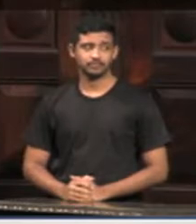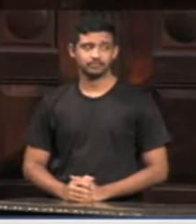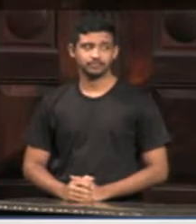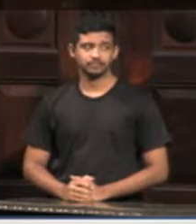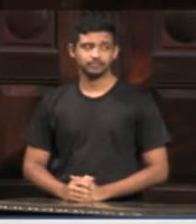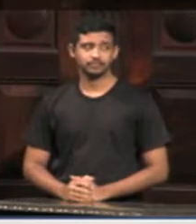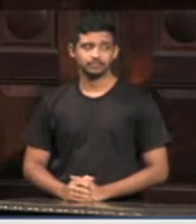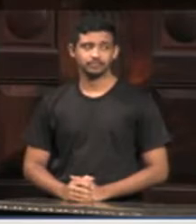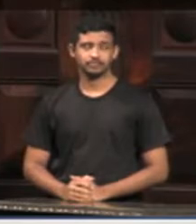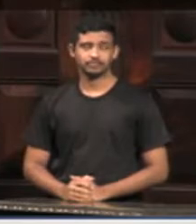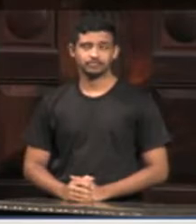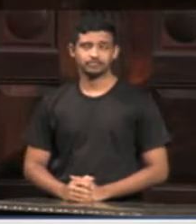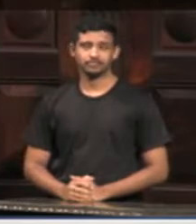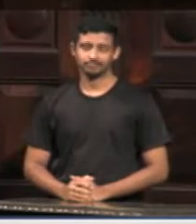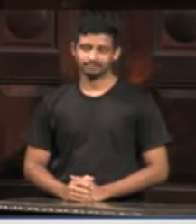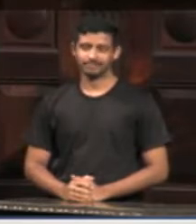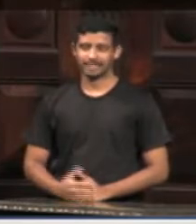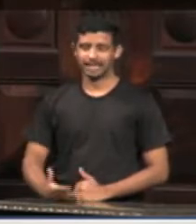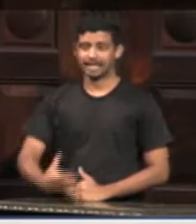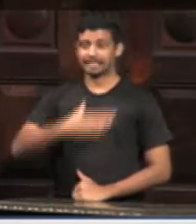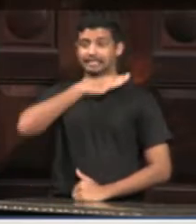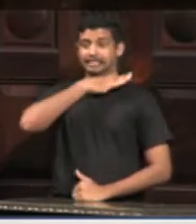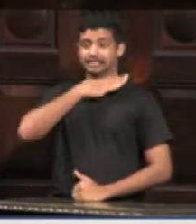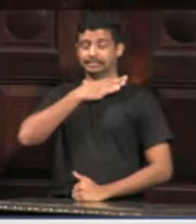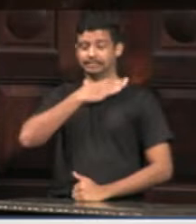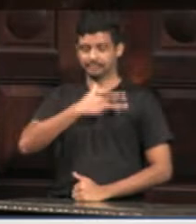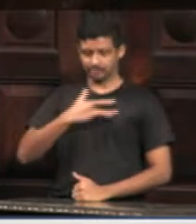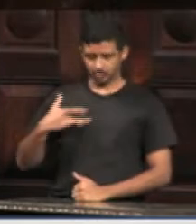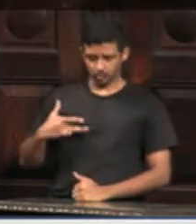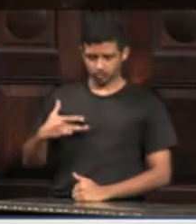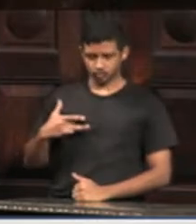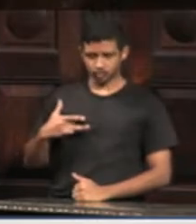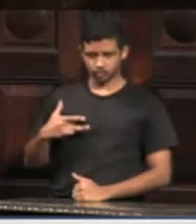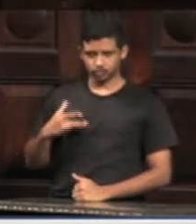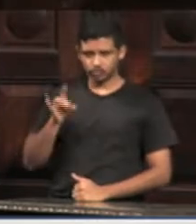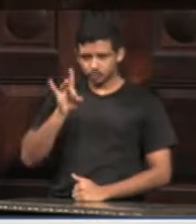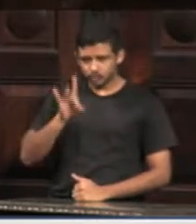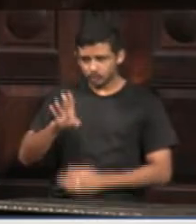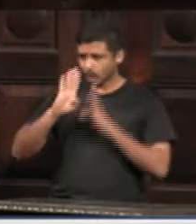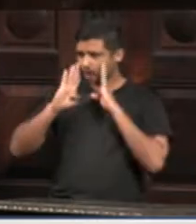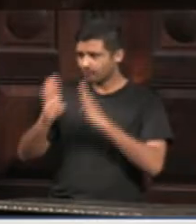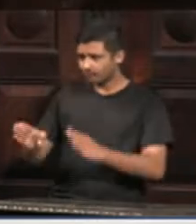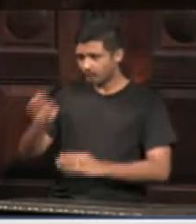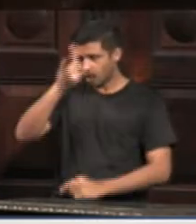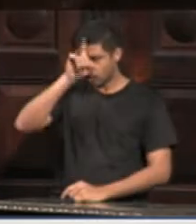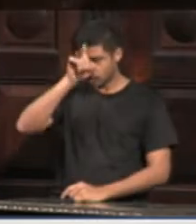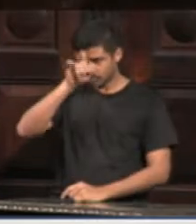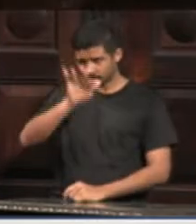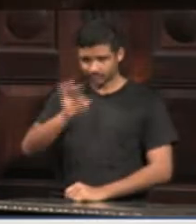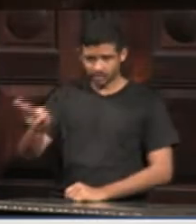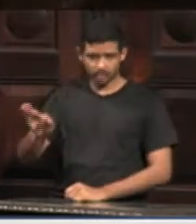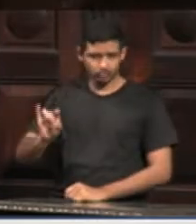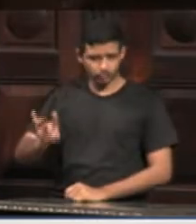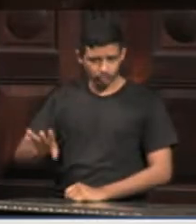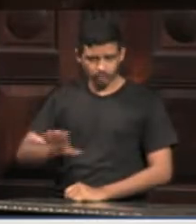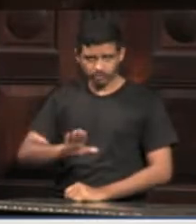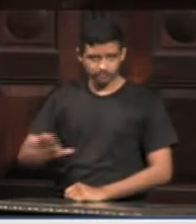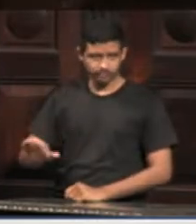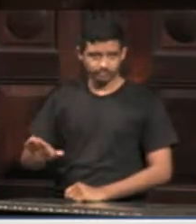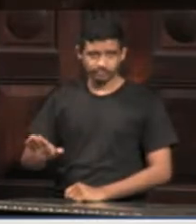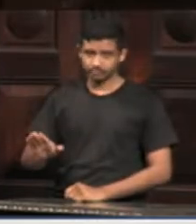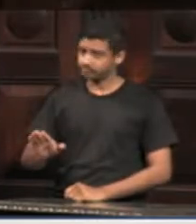a crise na saúde não envolve apenas os hospitais federais, mas